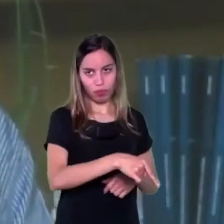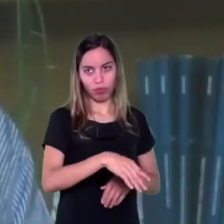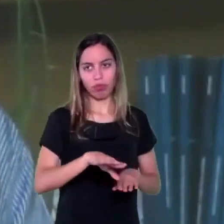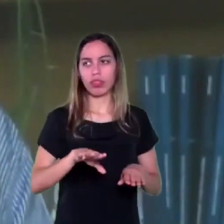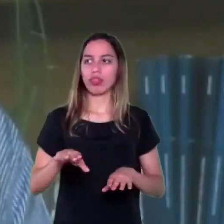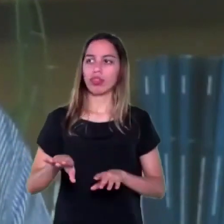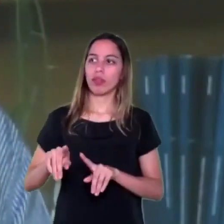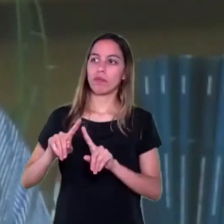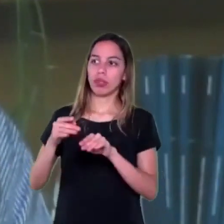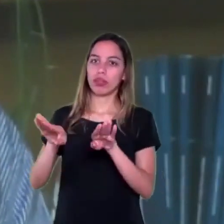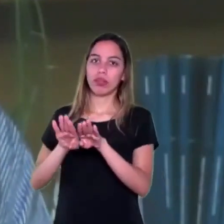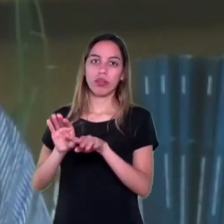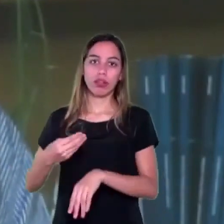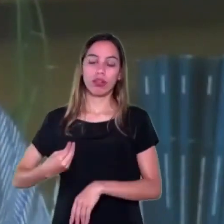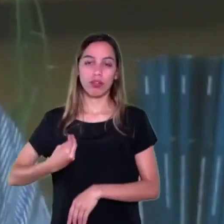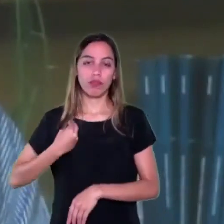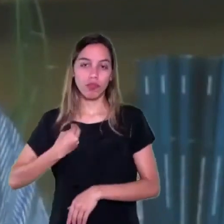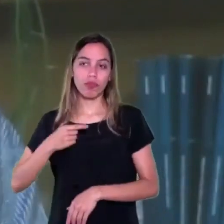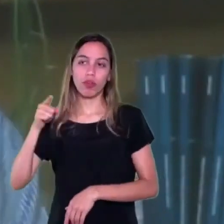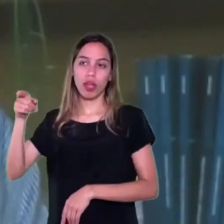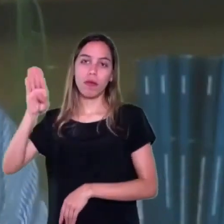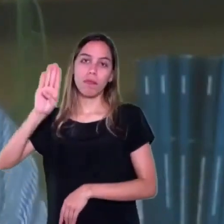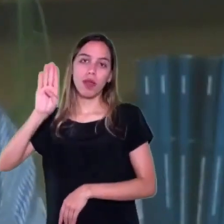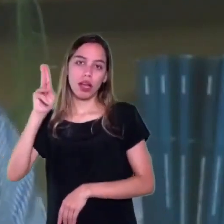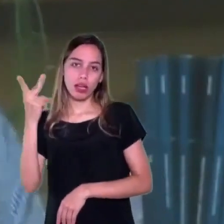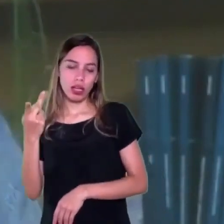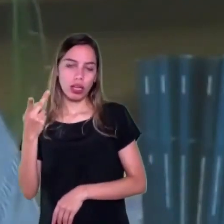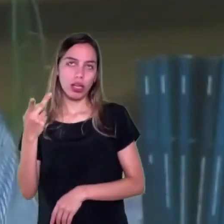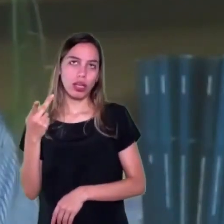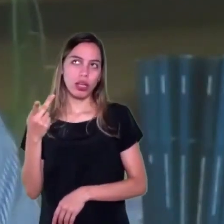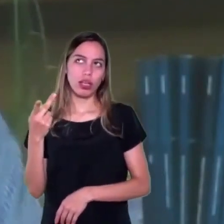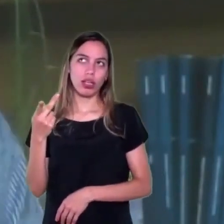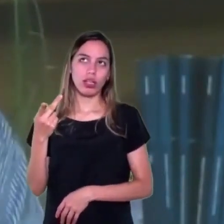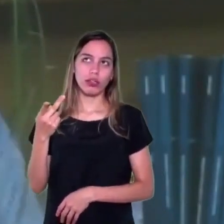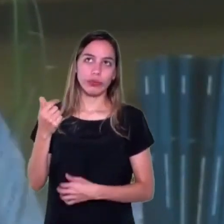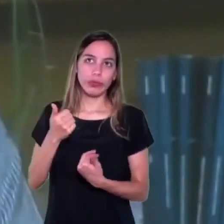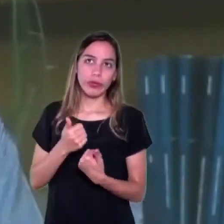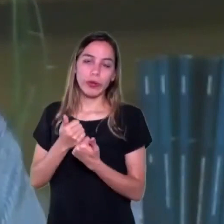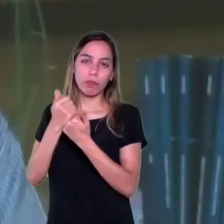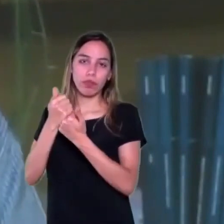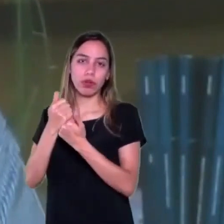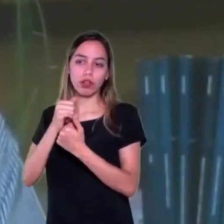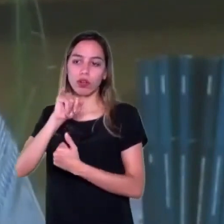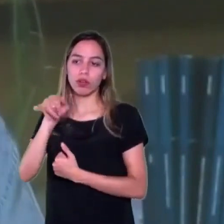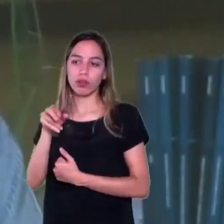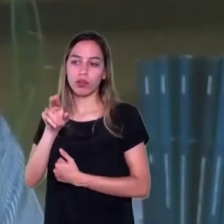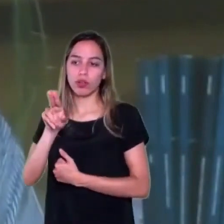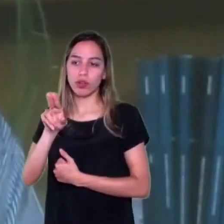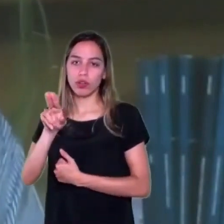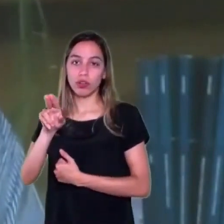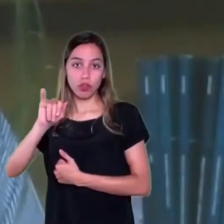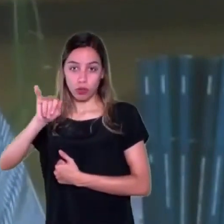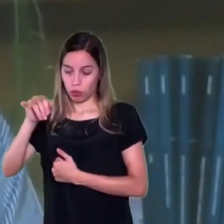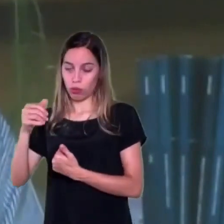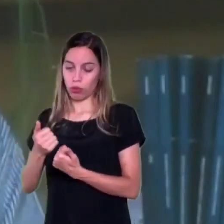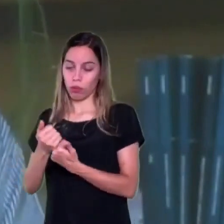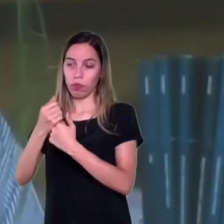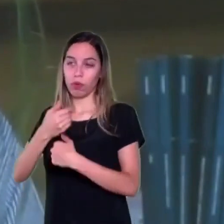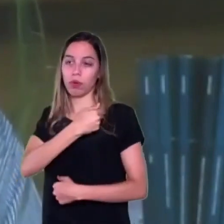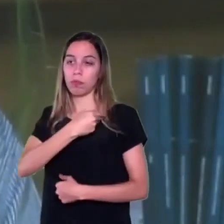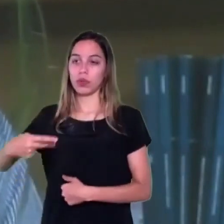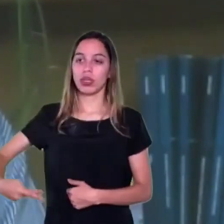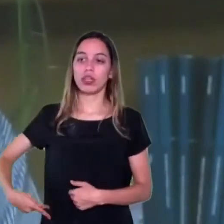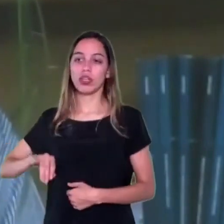assessor do prefeito Juscelino Kubitschek, depois governador de